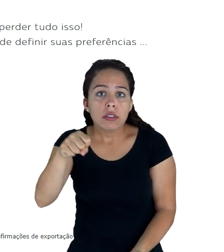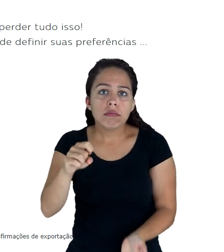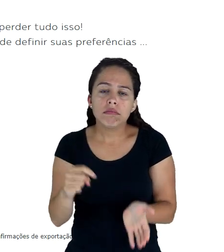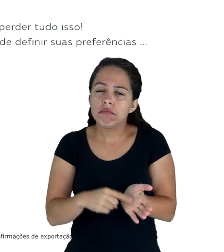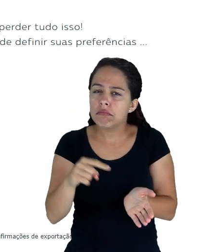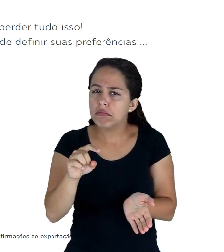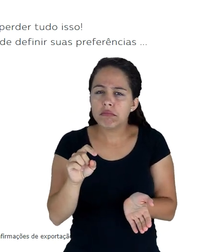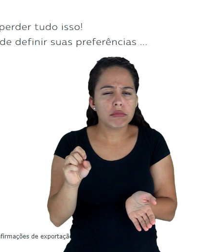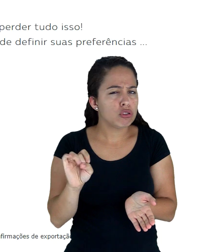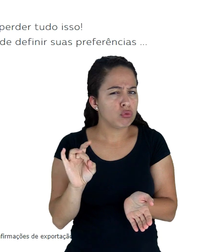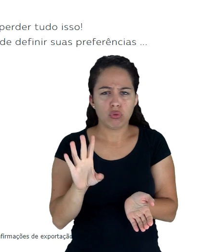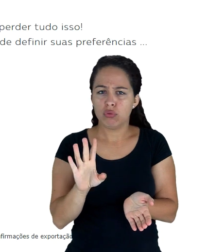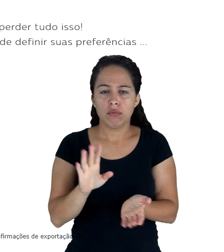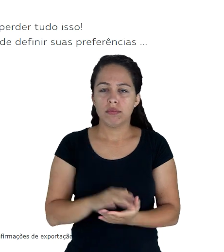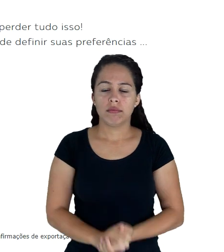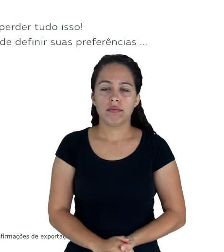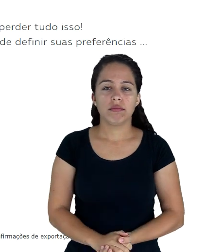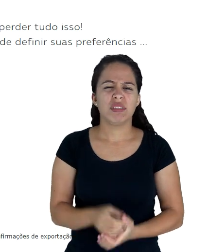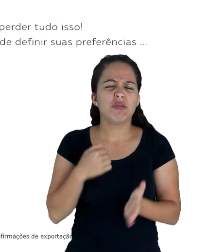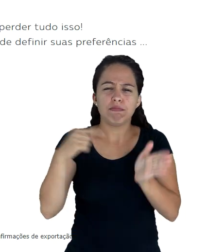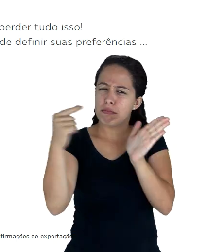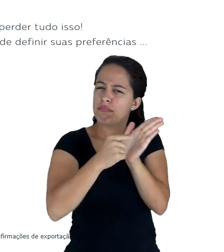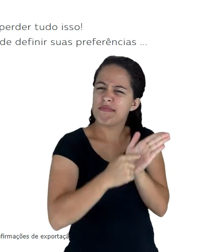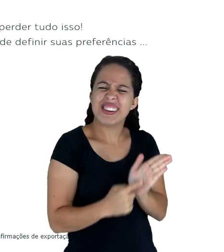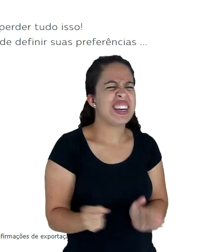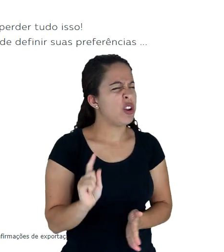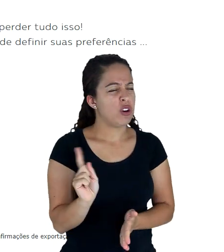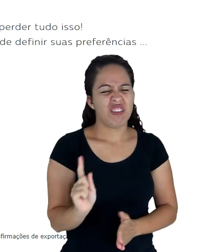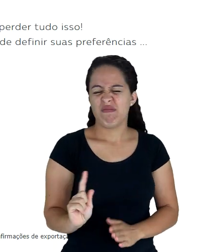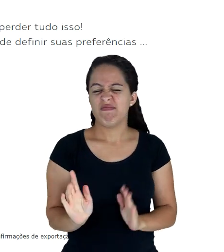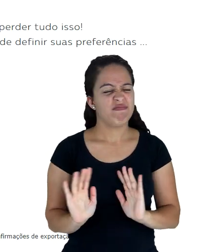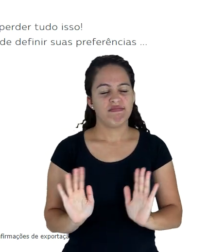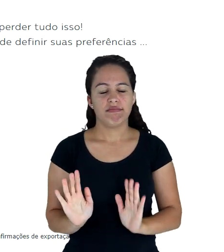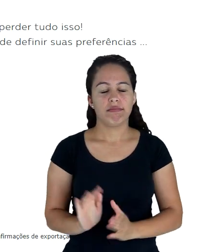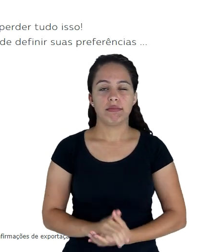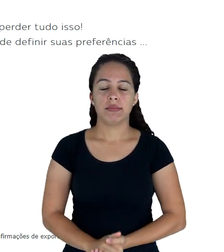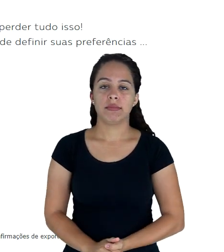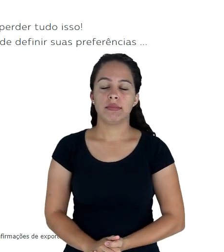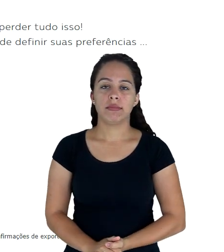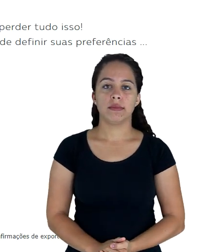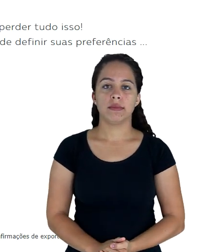aqui ó e as deixar tudo como não e continuar